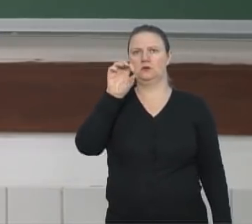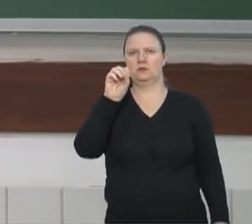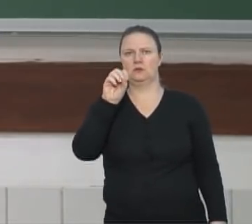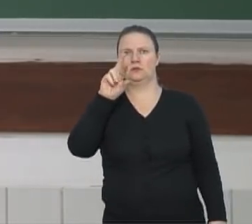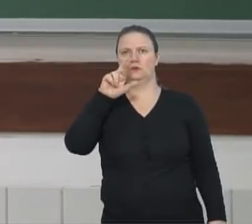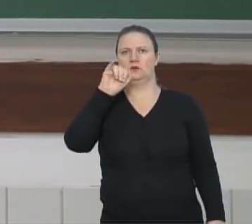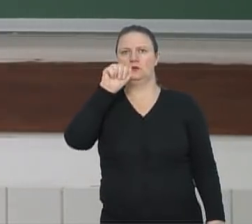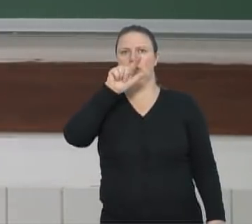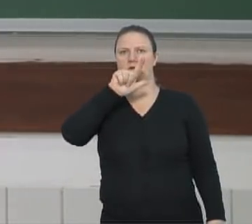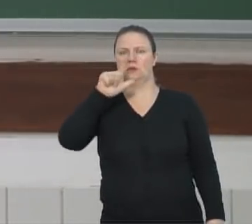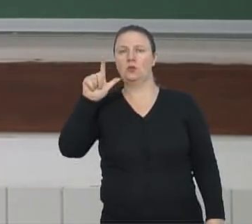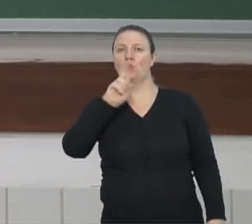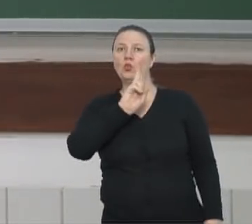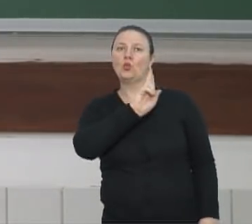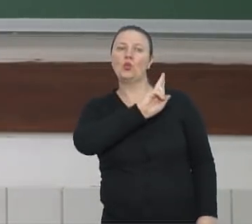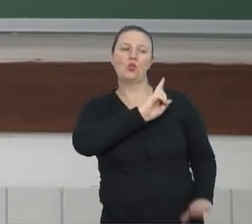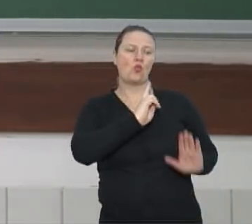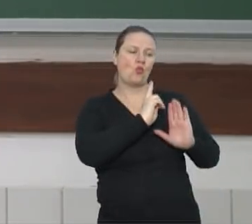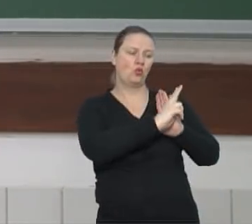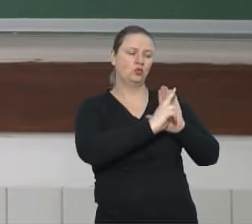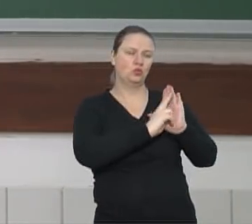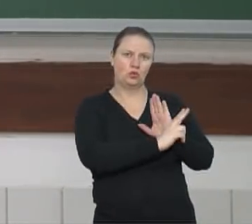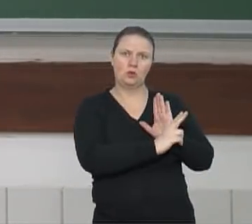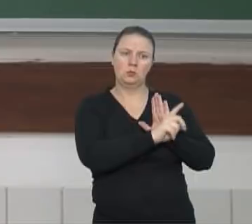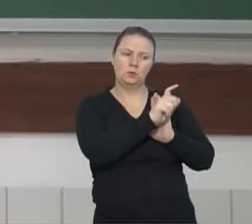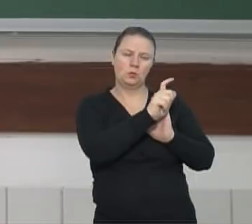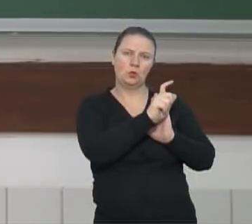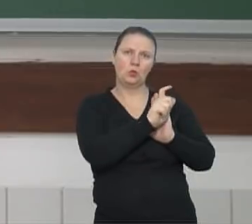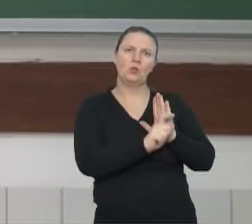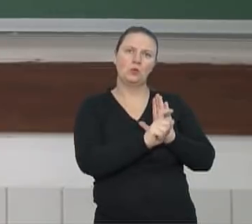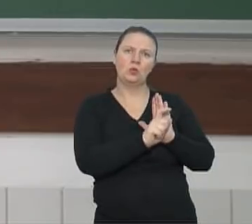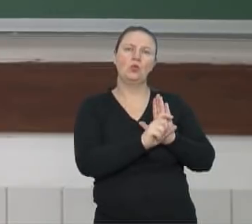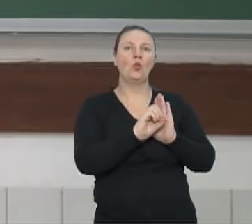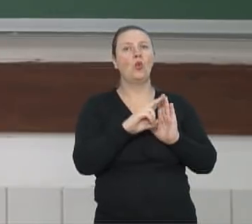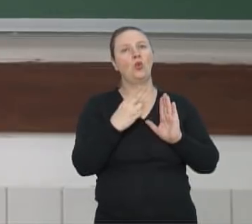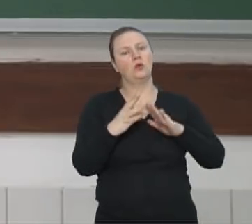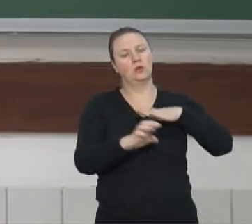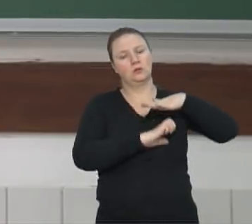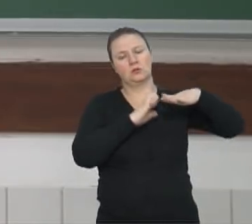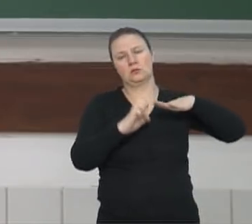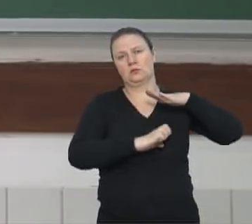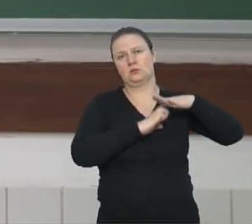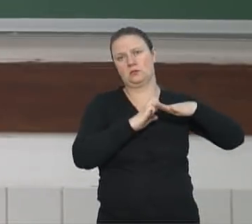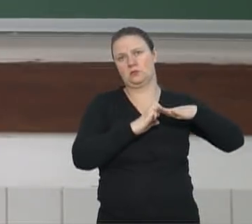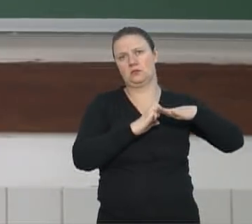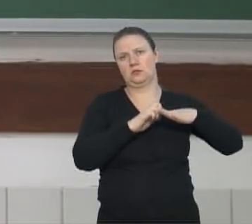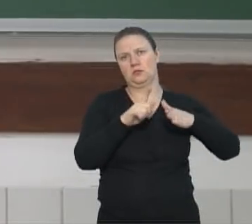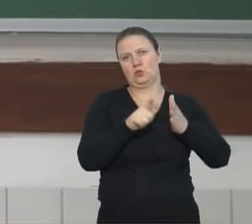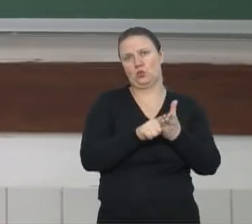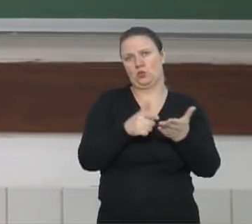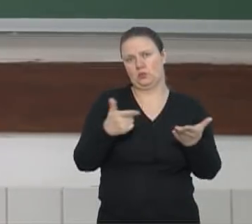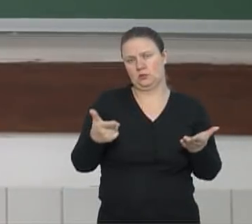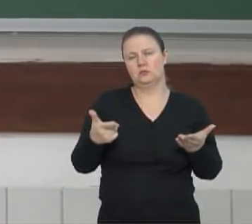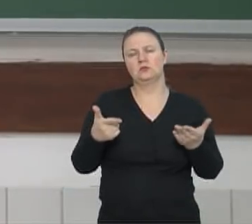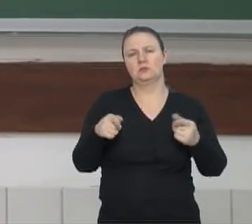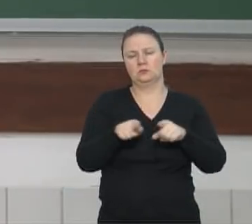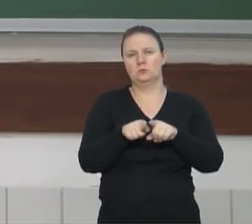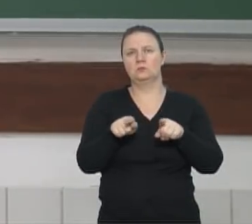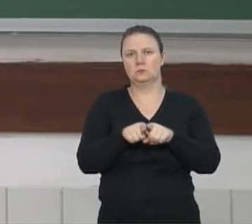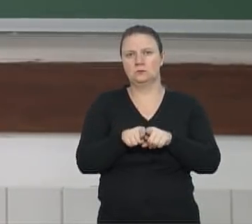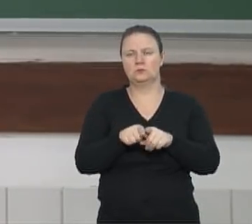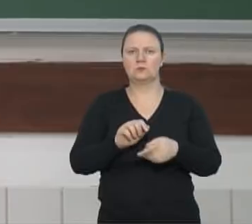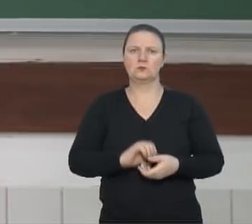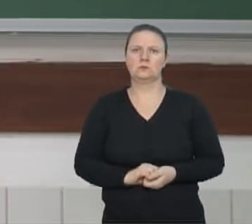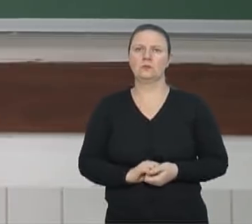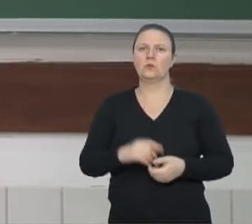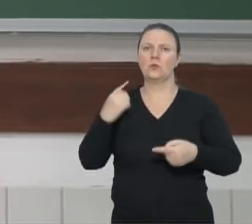propriamente dita, né? Ou do editor, que vai estar lá o nome dele, é aquele que vai responder. Ou seja, de algo a mais,